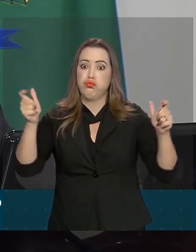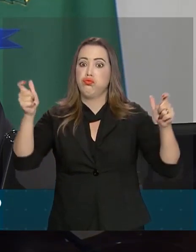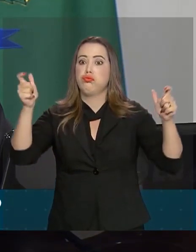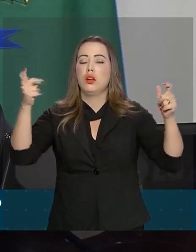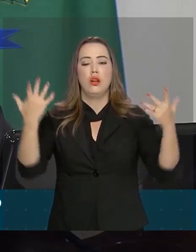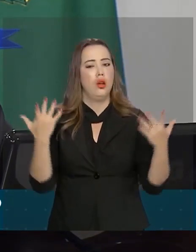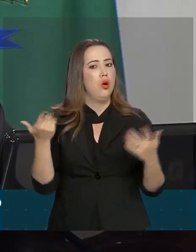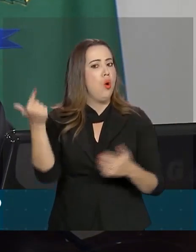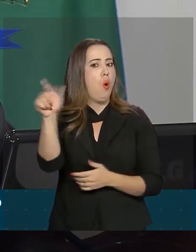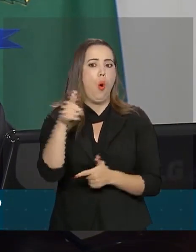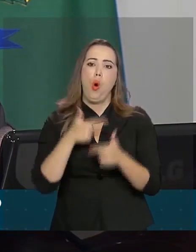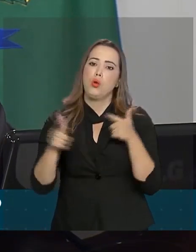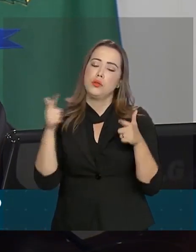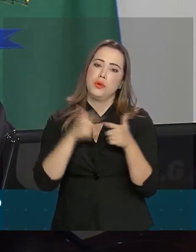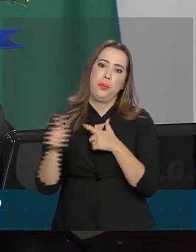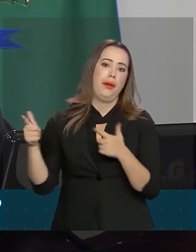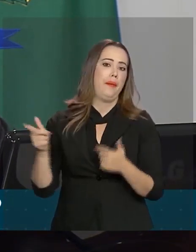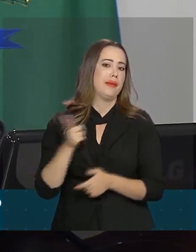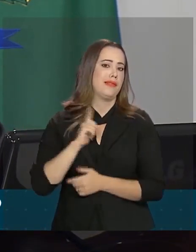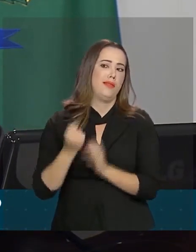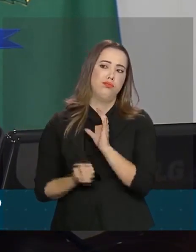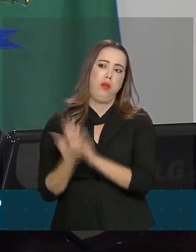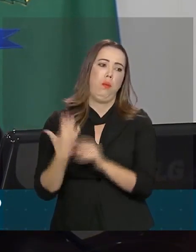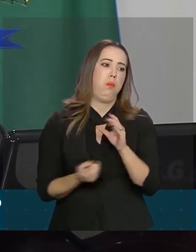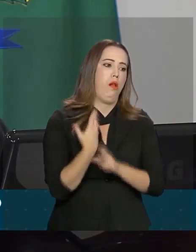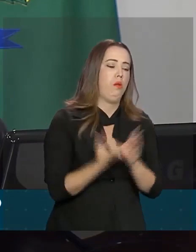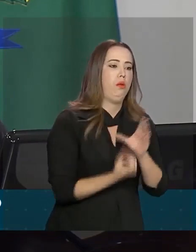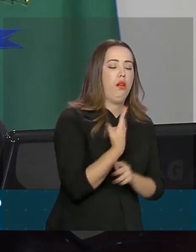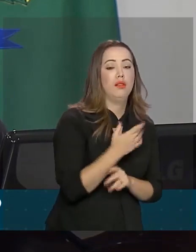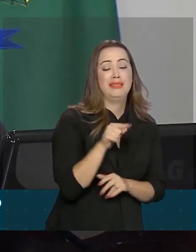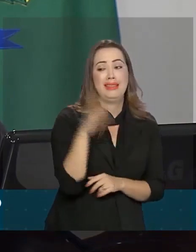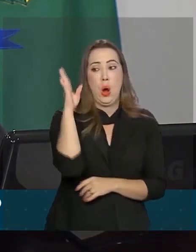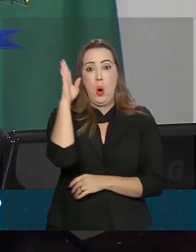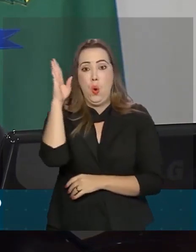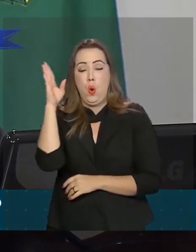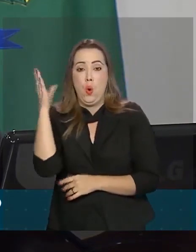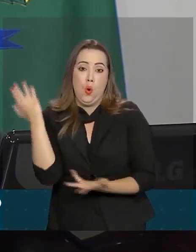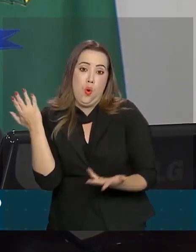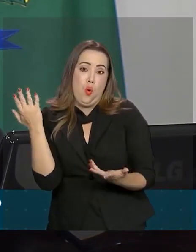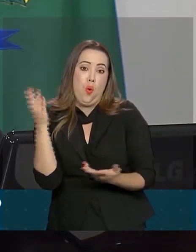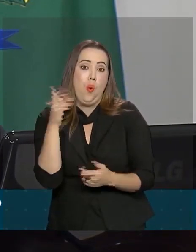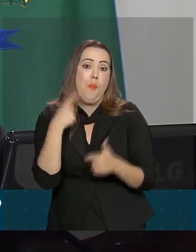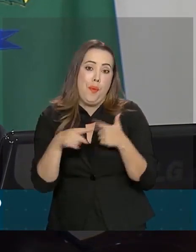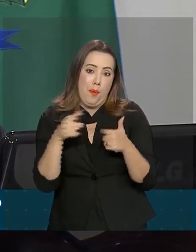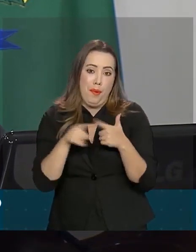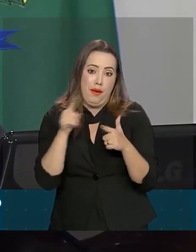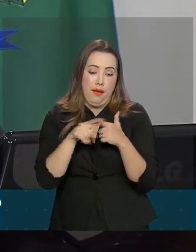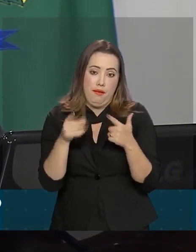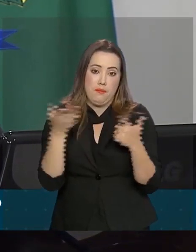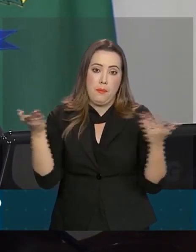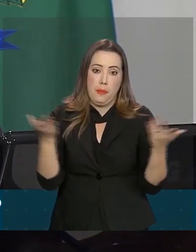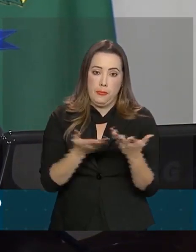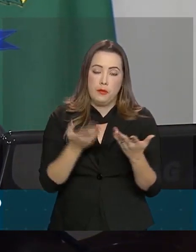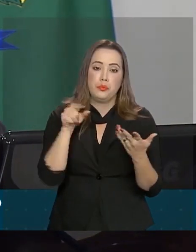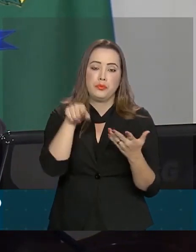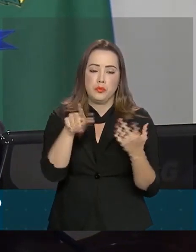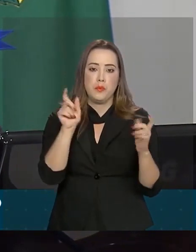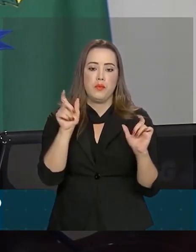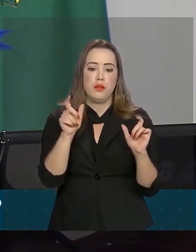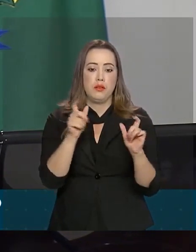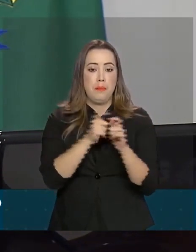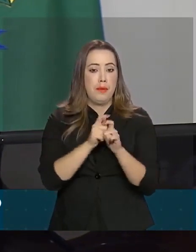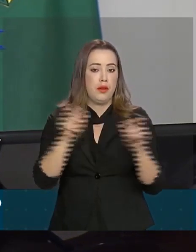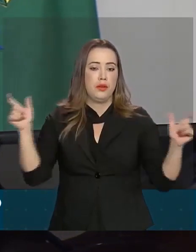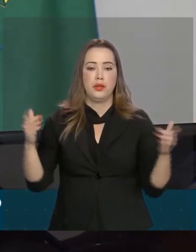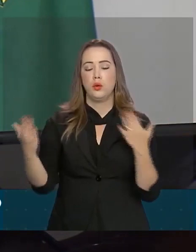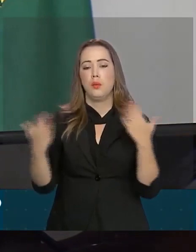surgirão. E com toda certeza, o mal que pode ocasionar este congestionamento pode ser até